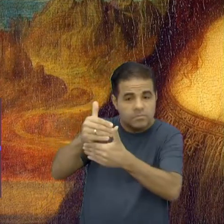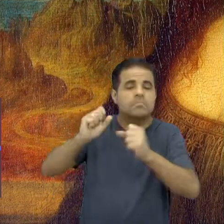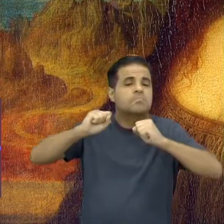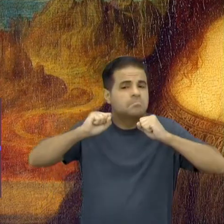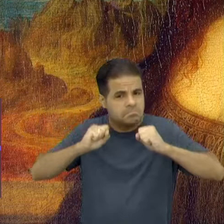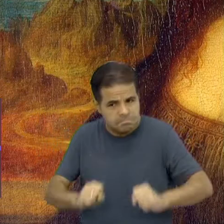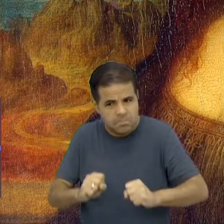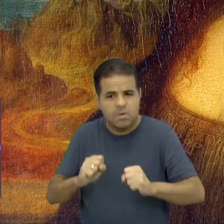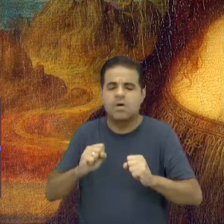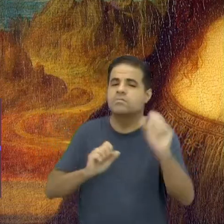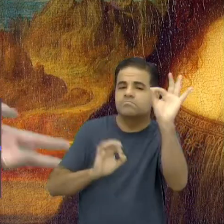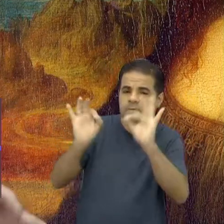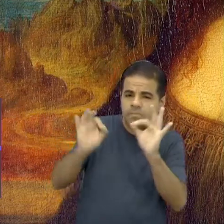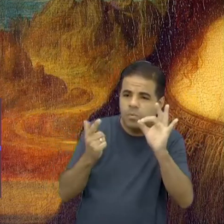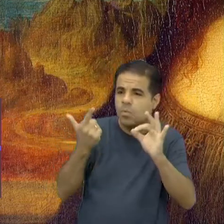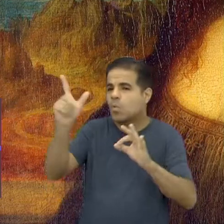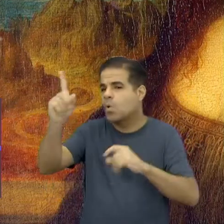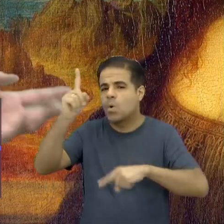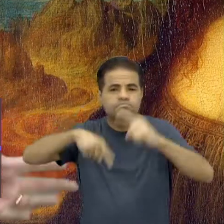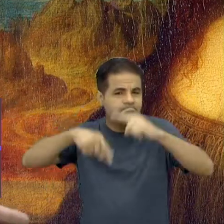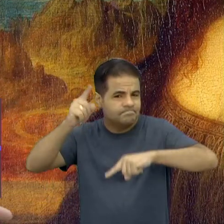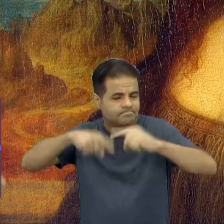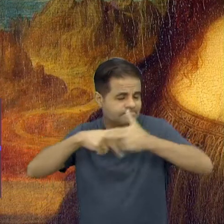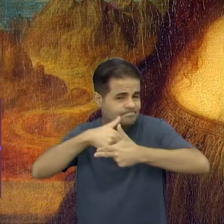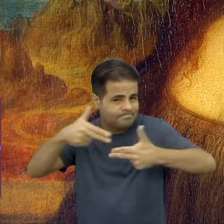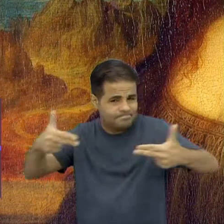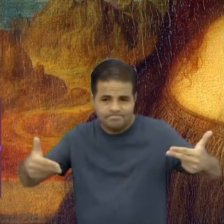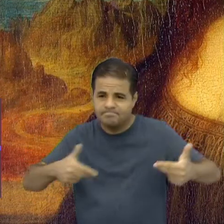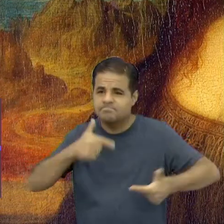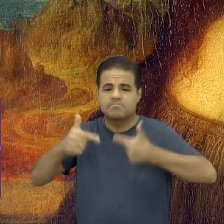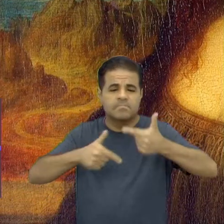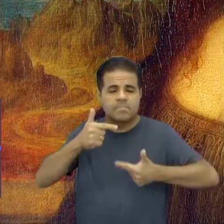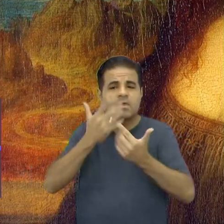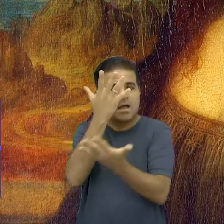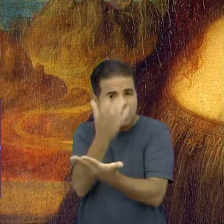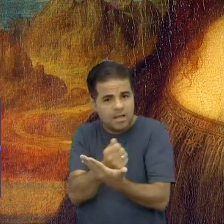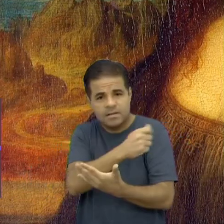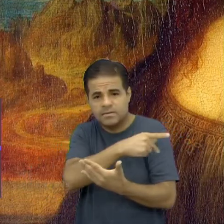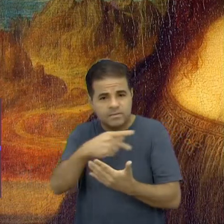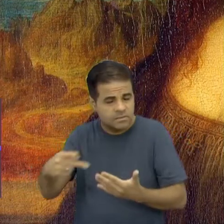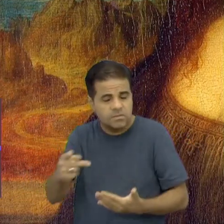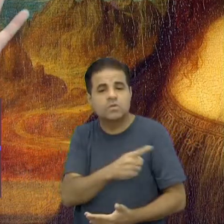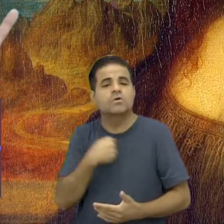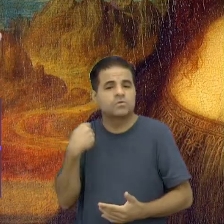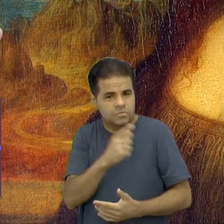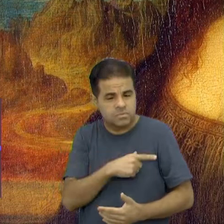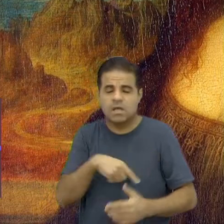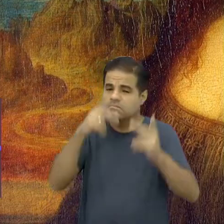podem construir em outros equipamentos, tantos aplicativos de edições que nós temos,